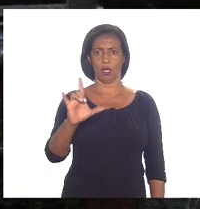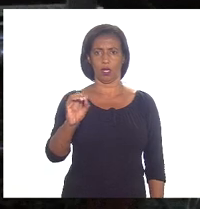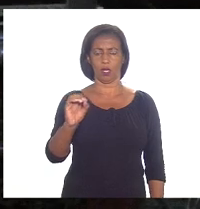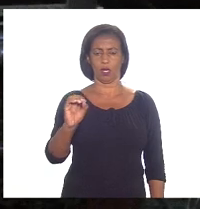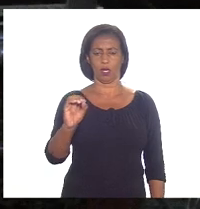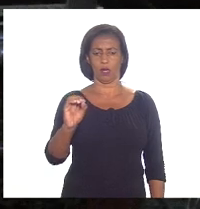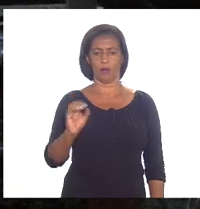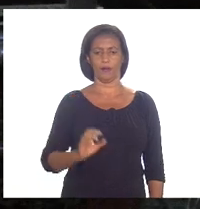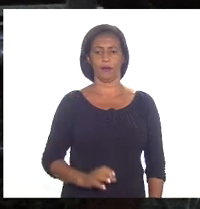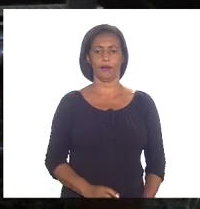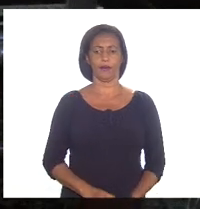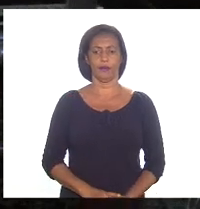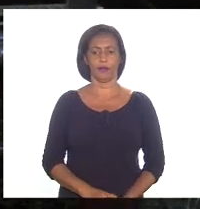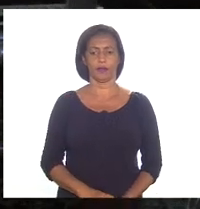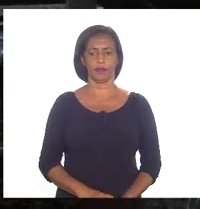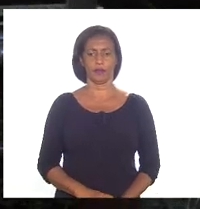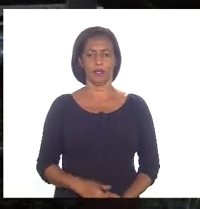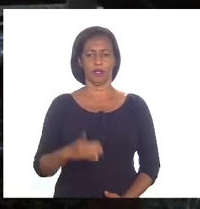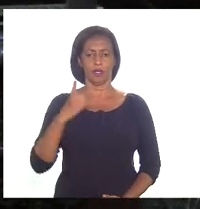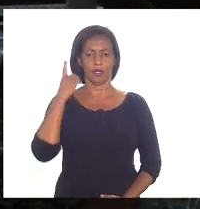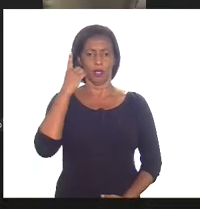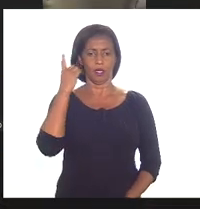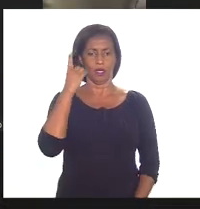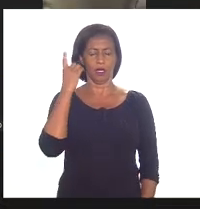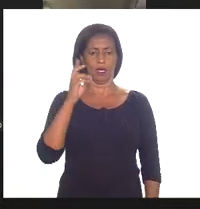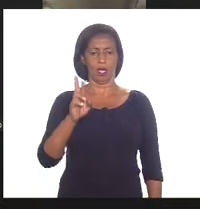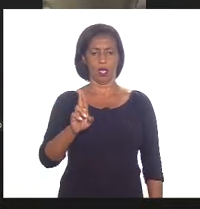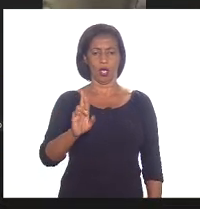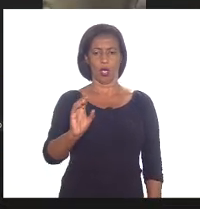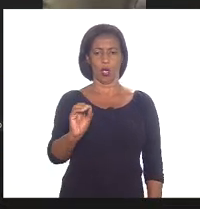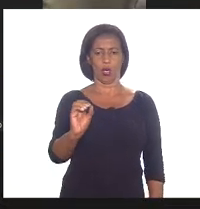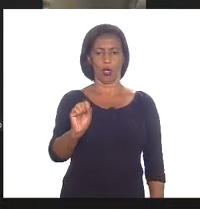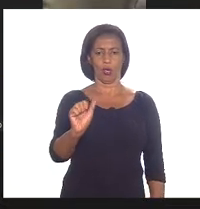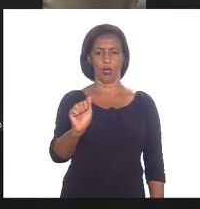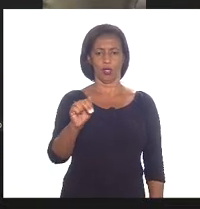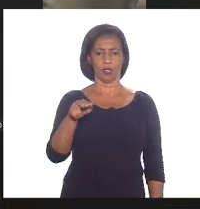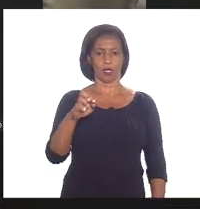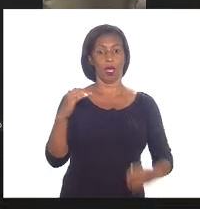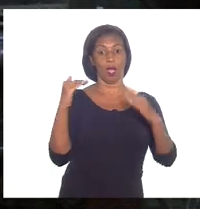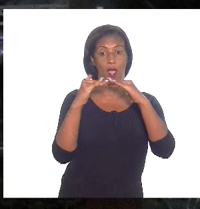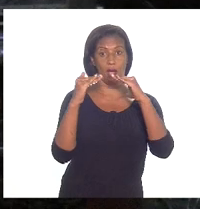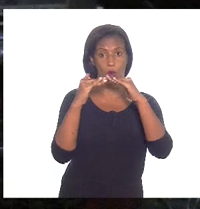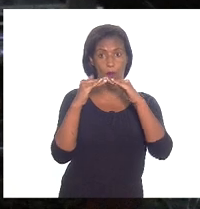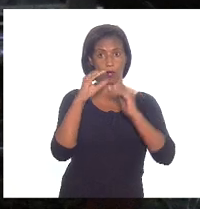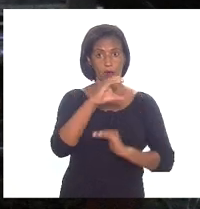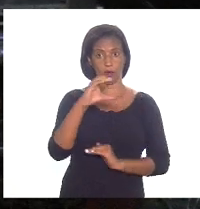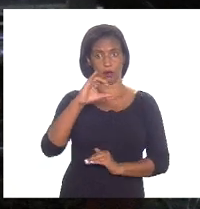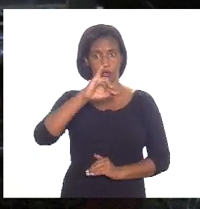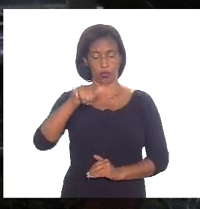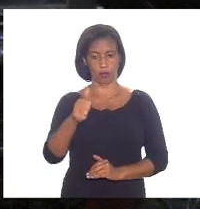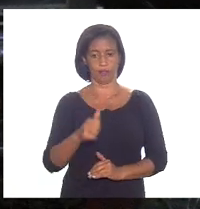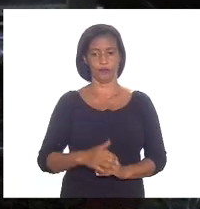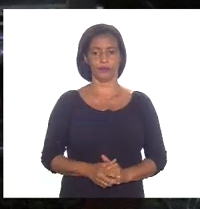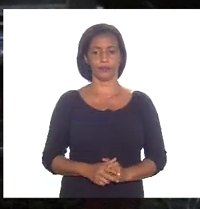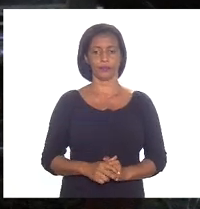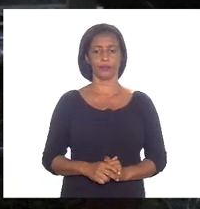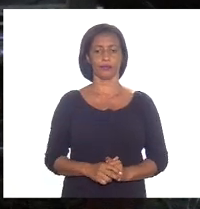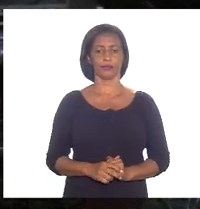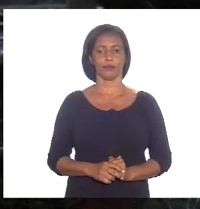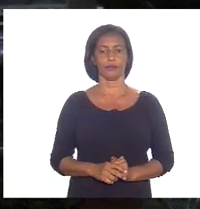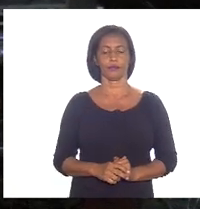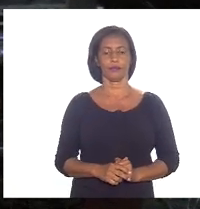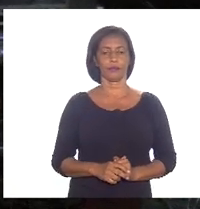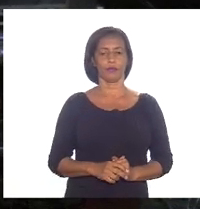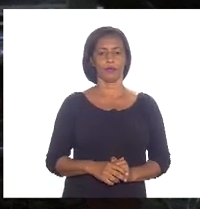Deputado Rodrigo Amorim. Deputada Acompanha Rosane Acompanha a CCJ, Pérez. Presidente. Acompanha a CCJ, okay. Presidente. Ok. Pela Comissão de Assuntos da Criança, do Adolescente